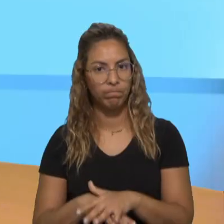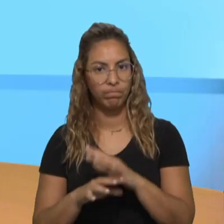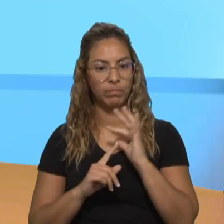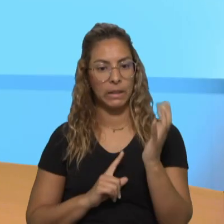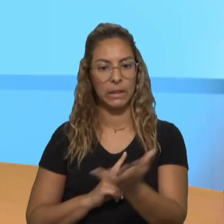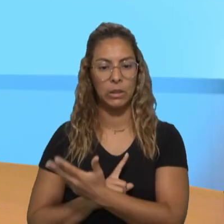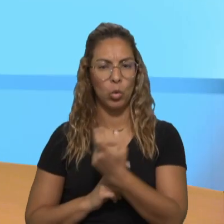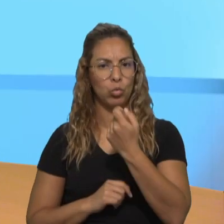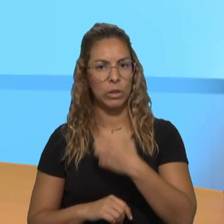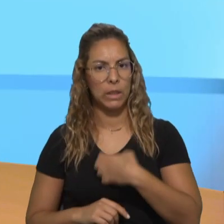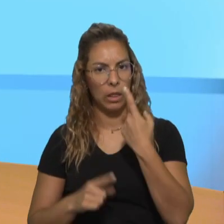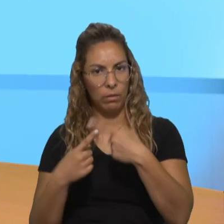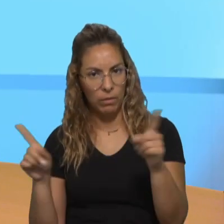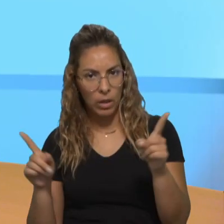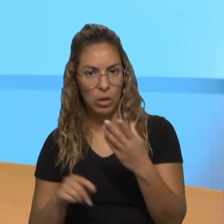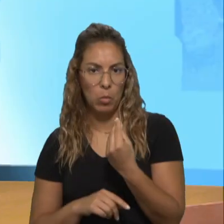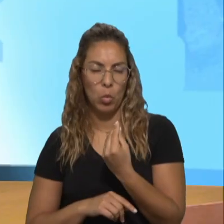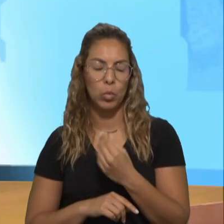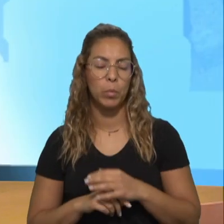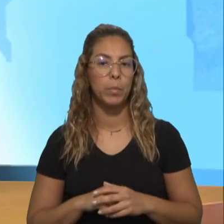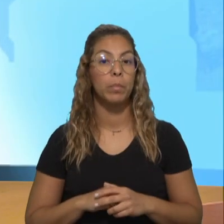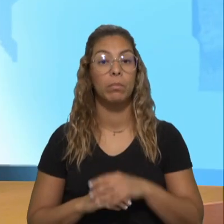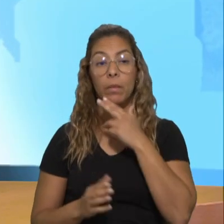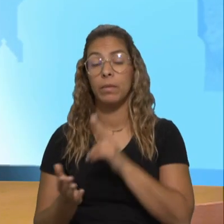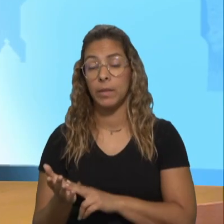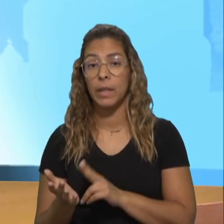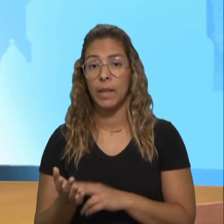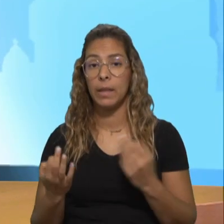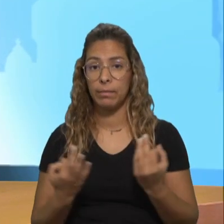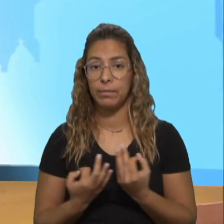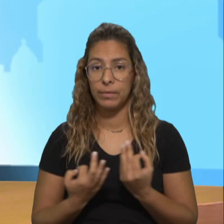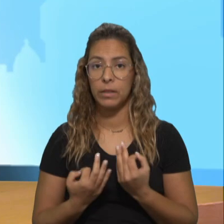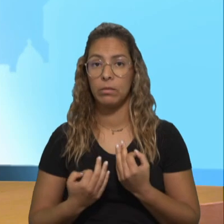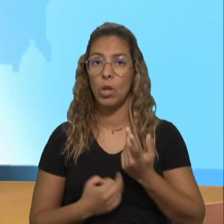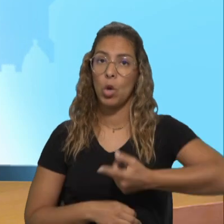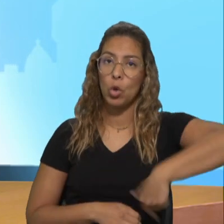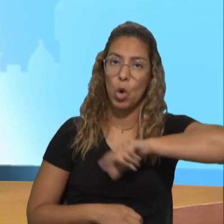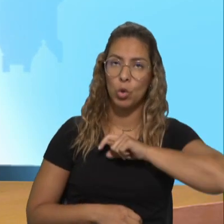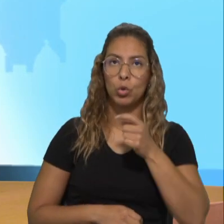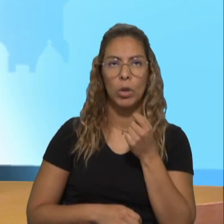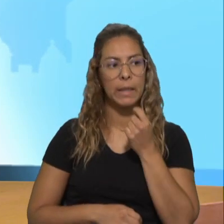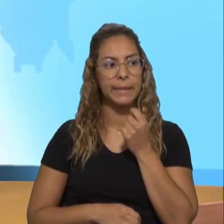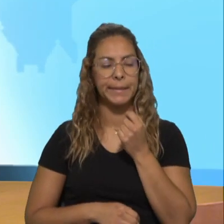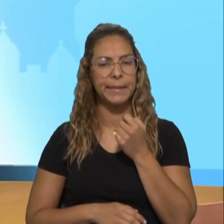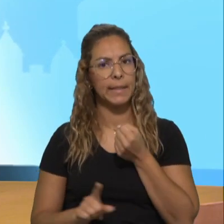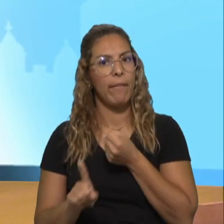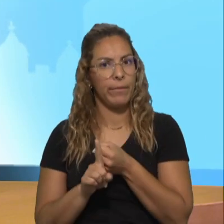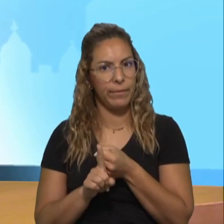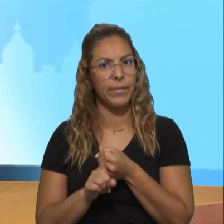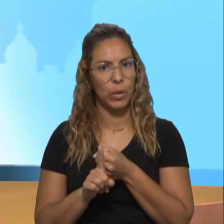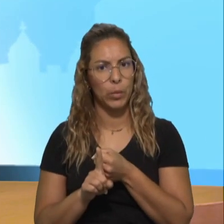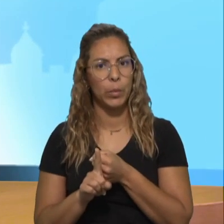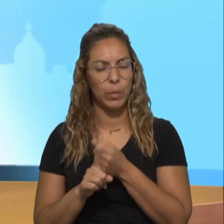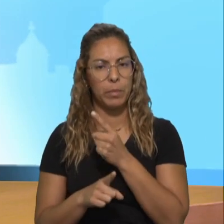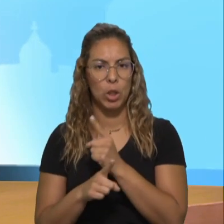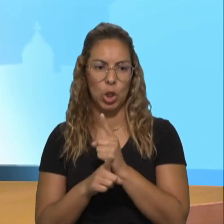realidades muito diferentes? Sim, na verdade, eu acho que todos nós partilhamos um bocadinho dos mesmos desafios